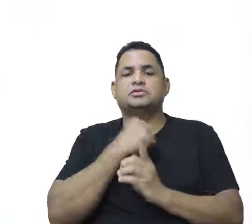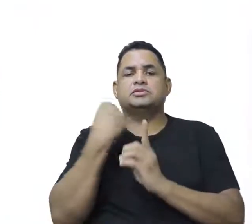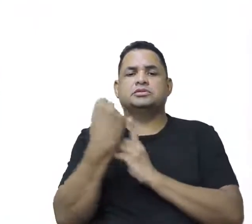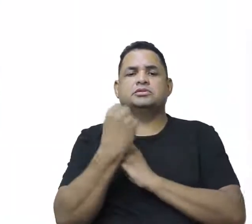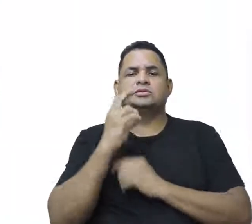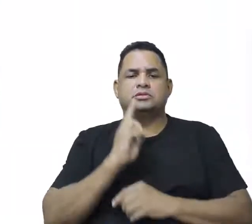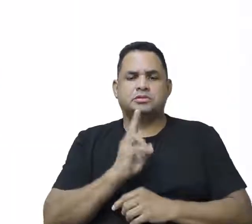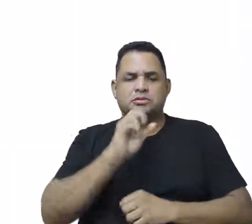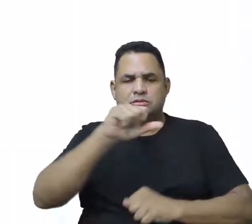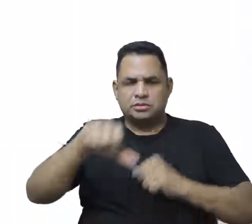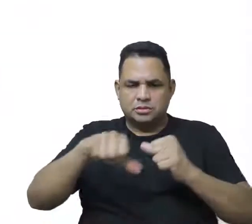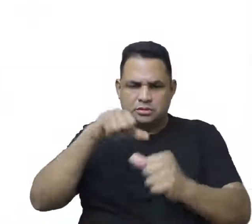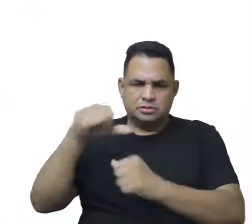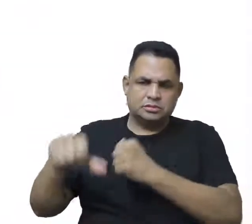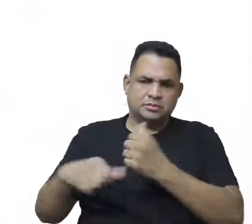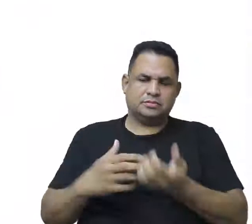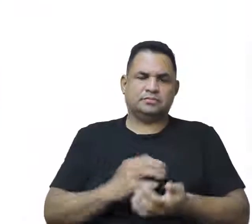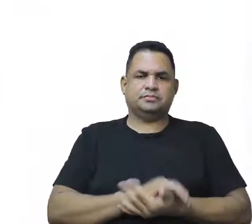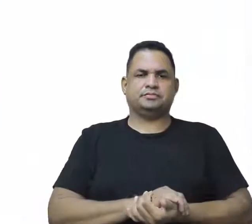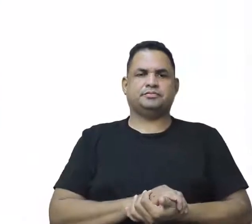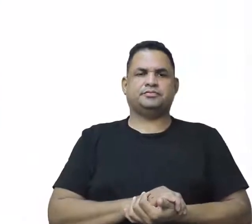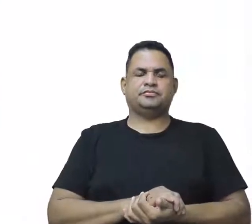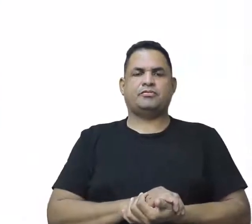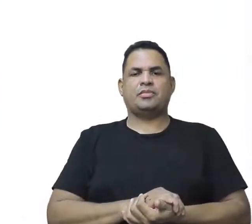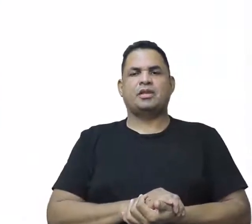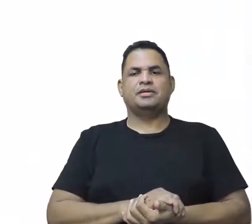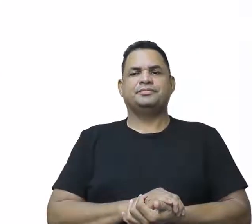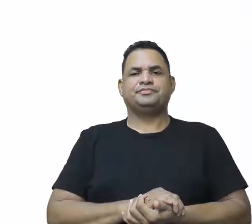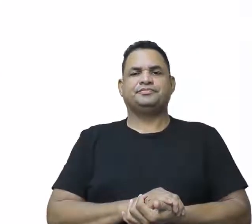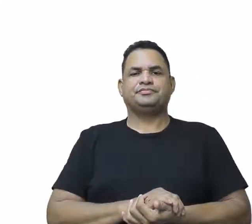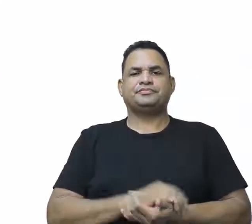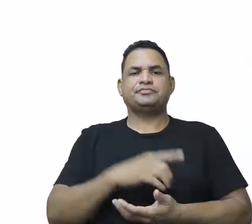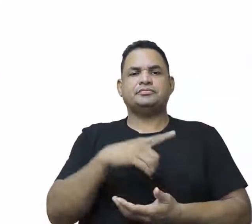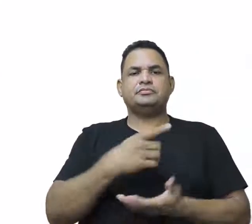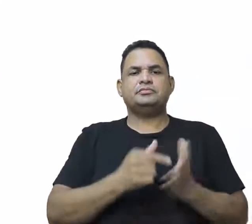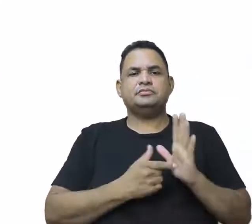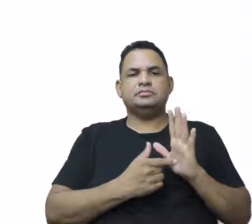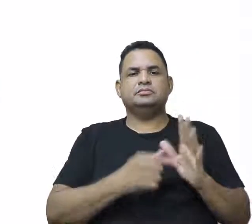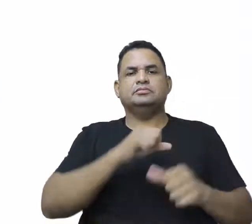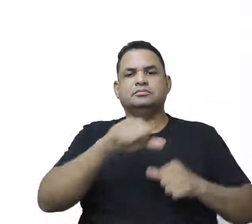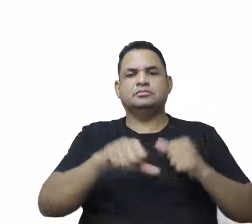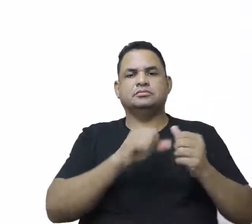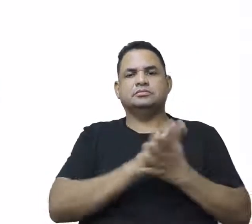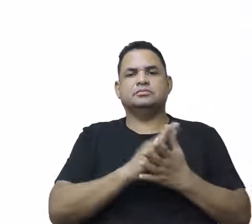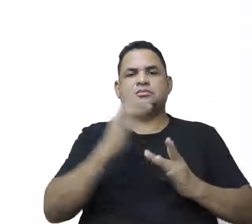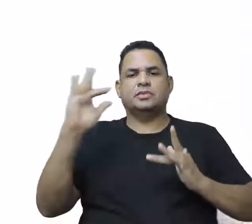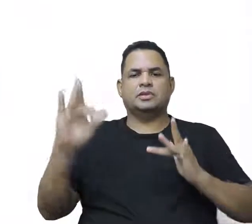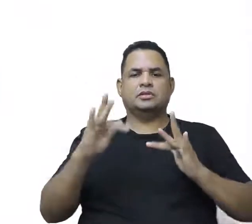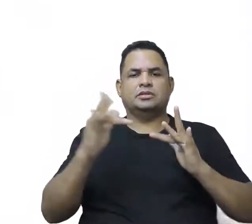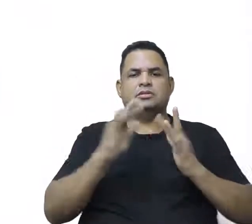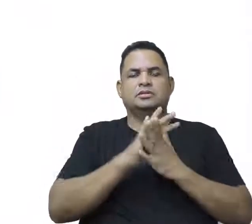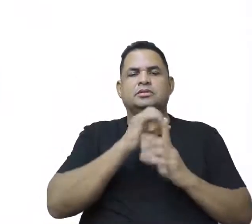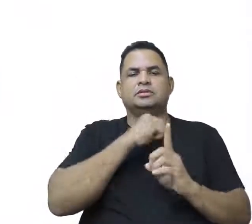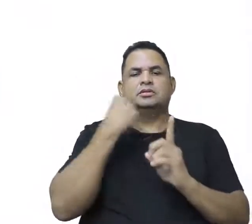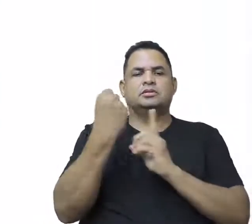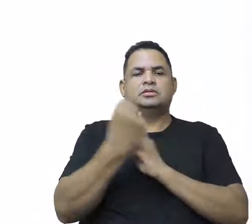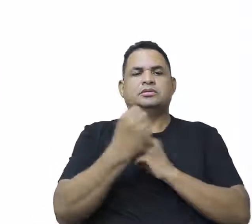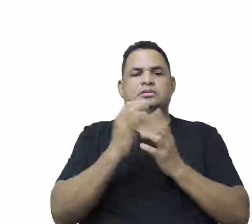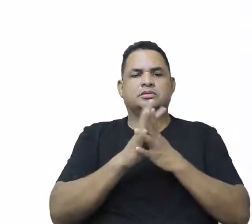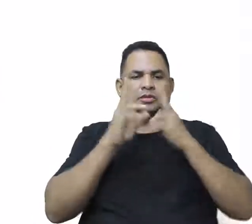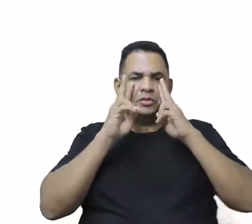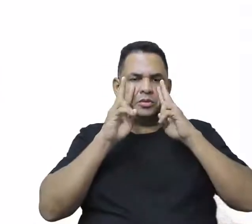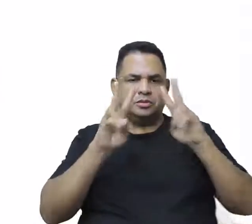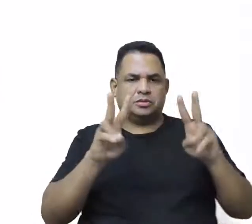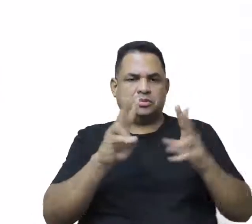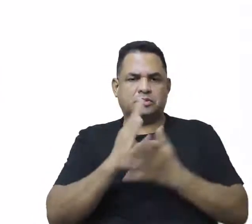constantes mudanças, né? Então, nós trouxemos aí a mudança social para os clássicos da sociologia na visão